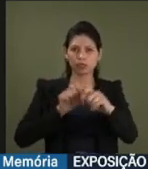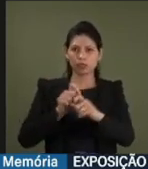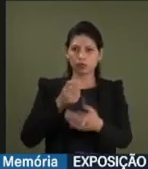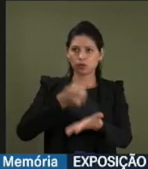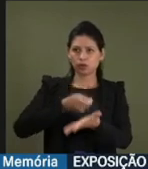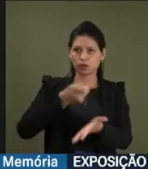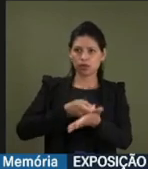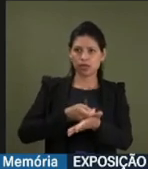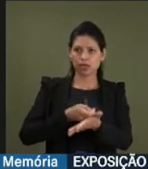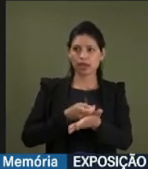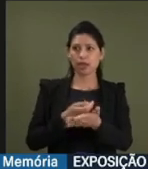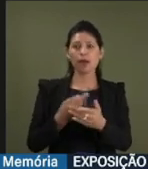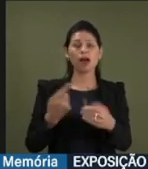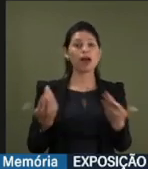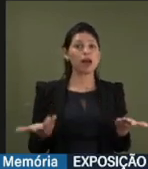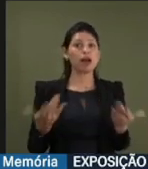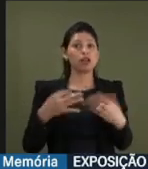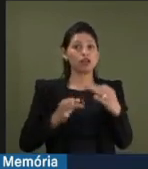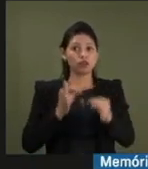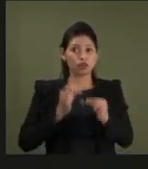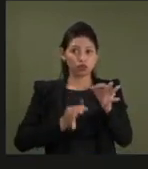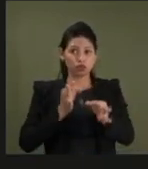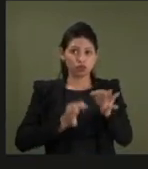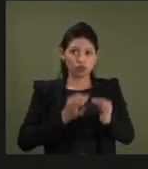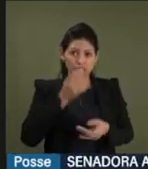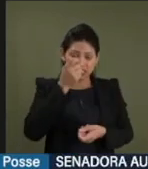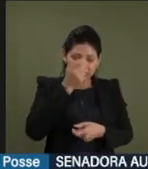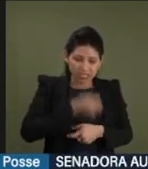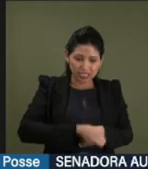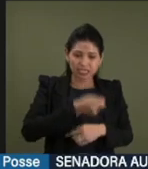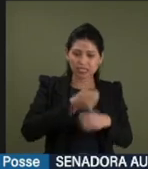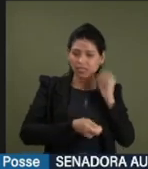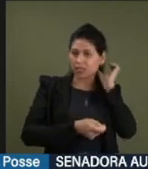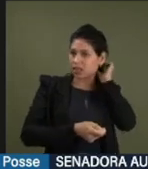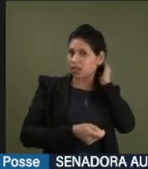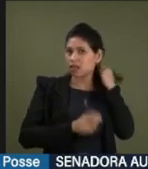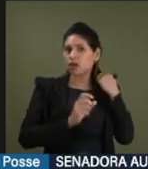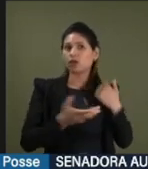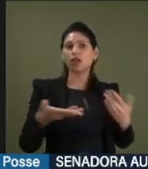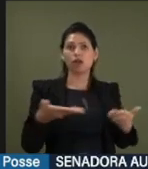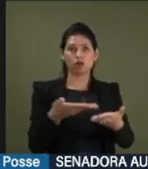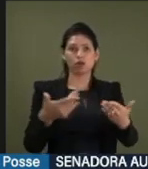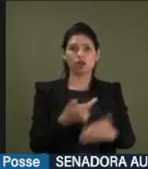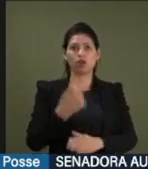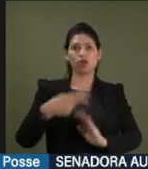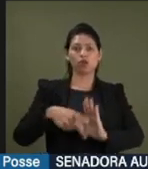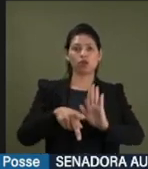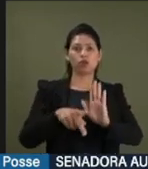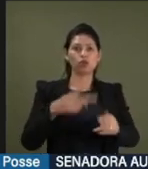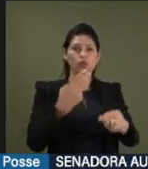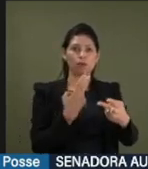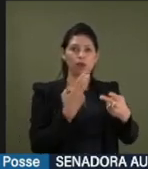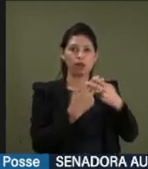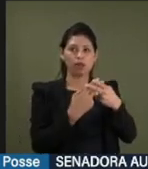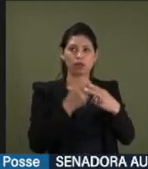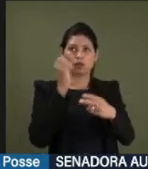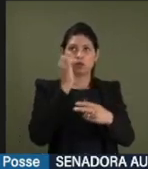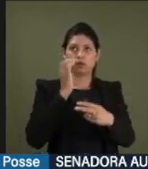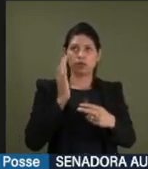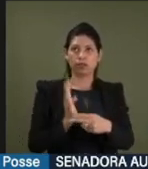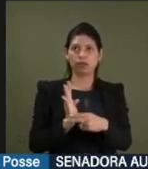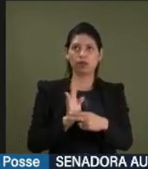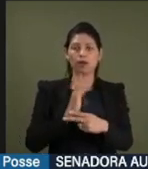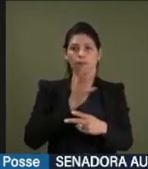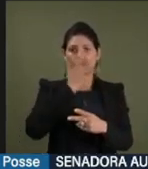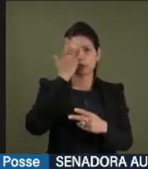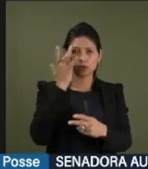justiça tem que ser para todos. E quem está preso hoje no Brasil, muitas vezes é um cidadão de bem. E,